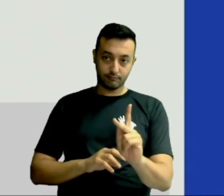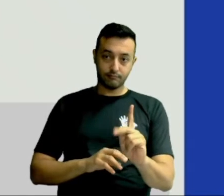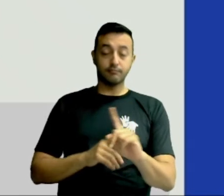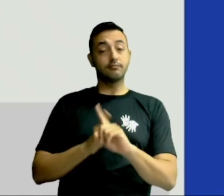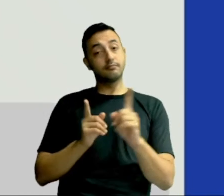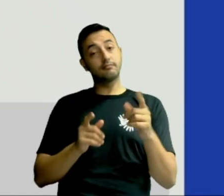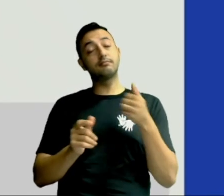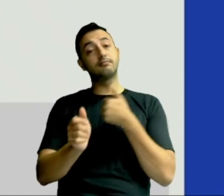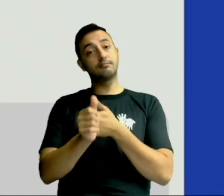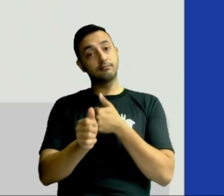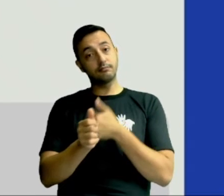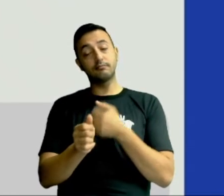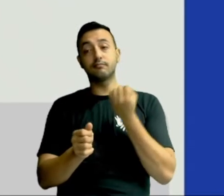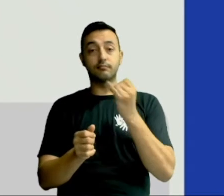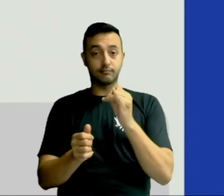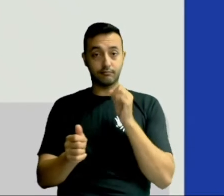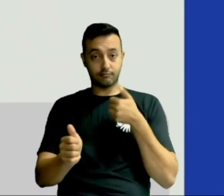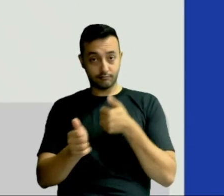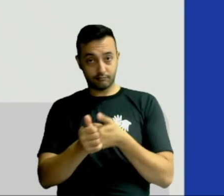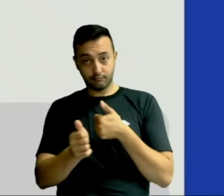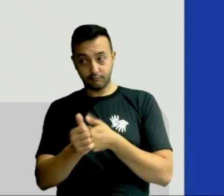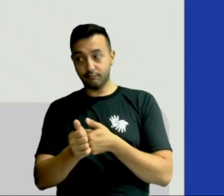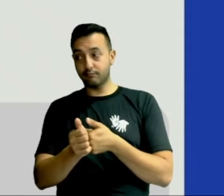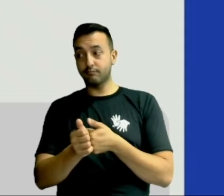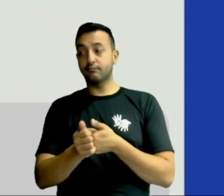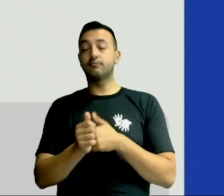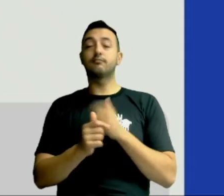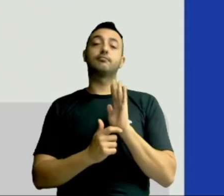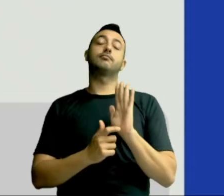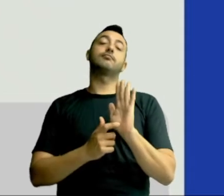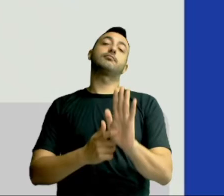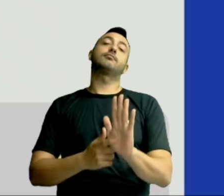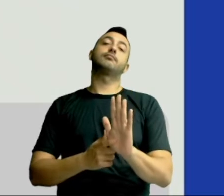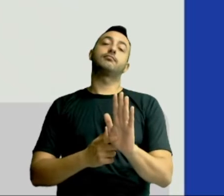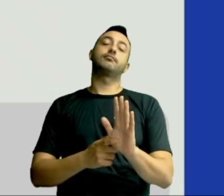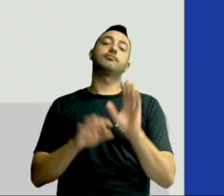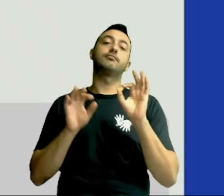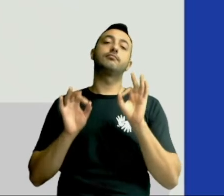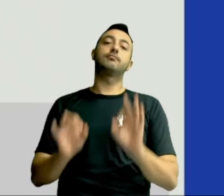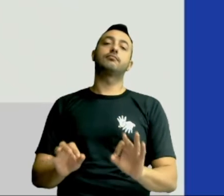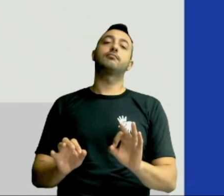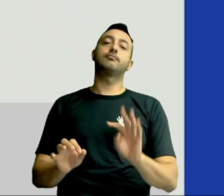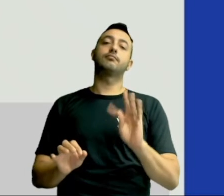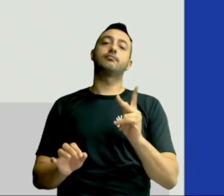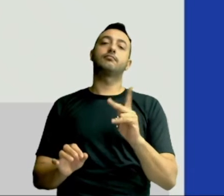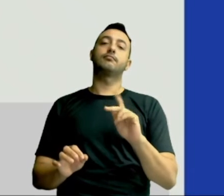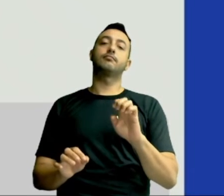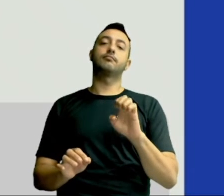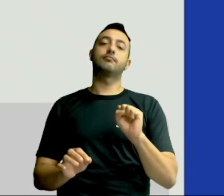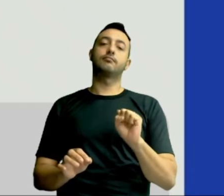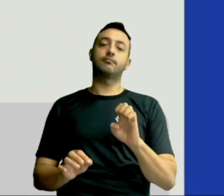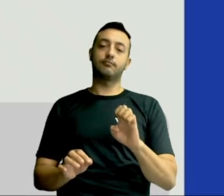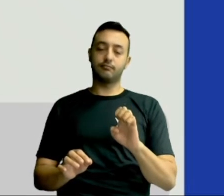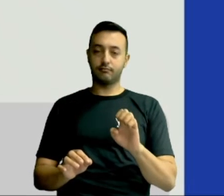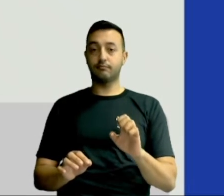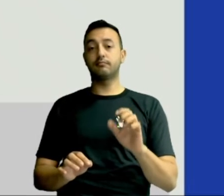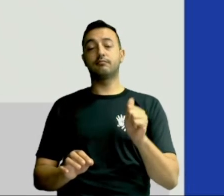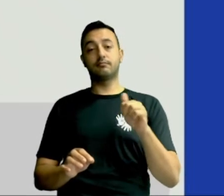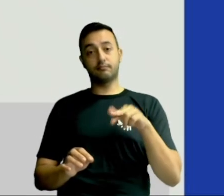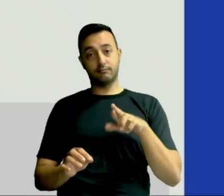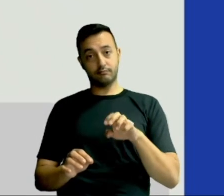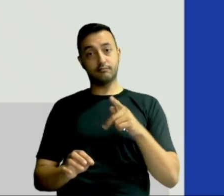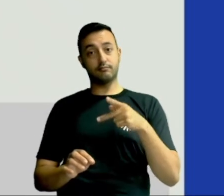mas já está próxima sexta próxima o demonstrativpronomen correto será o des des